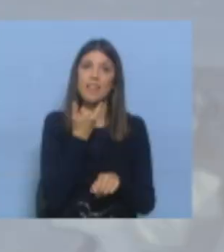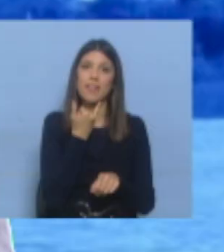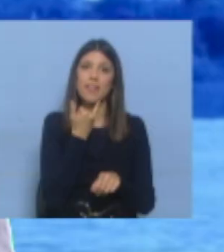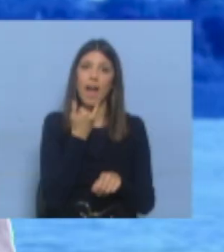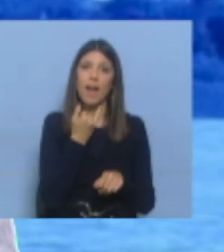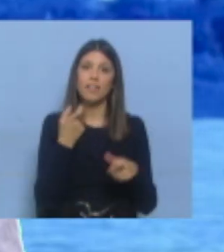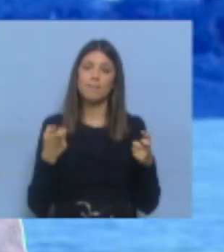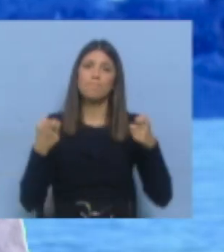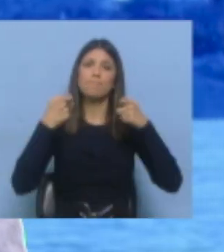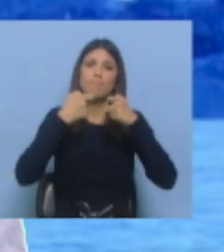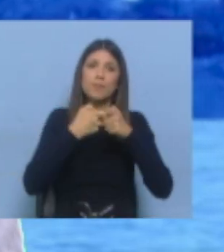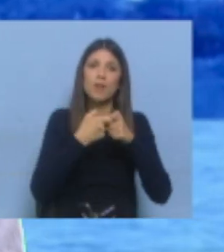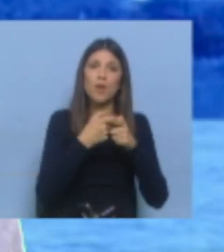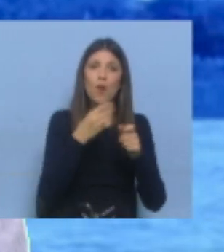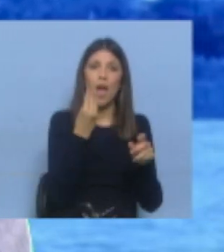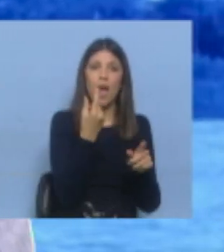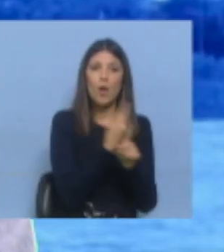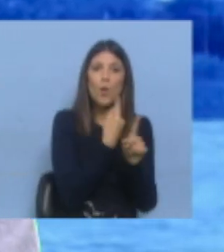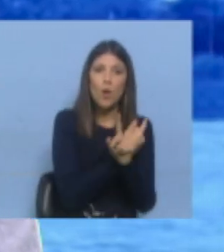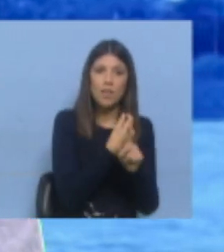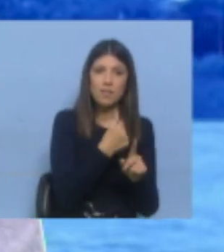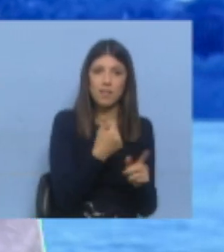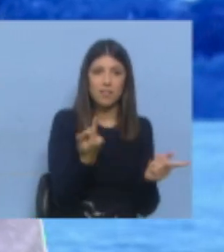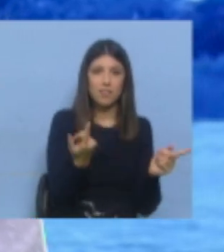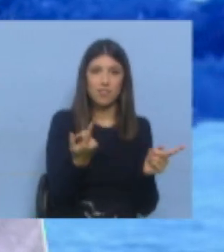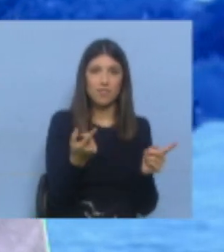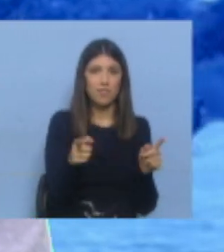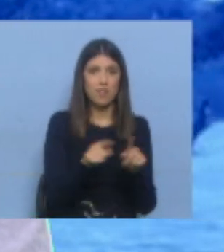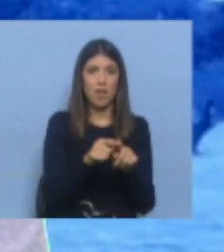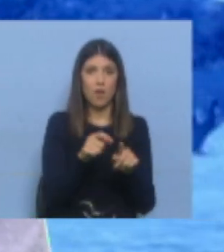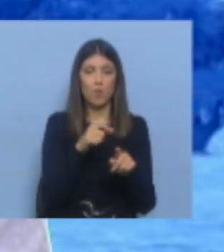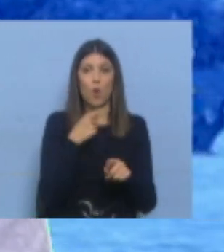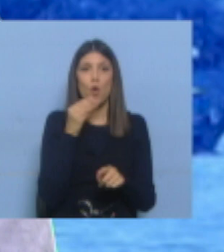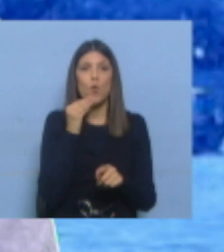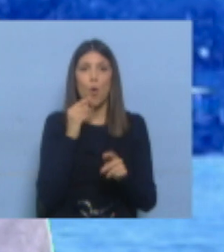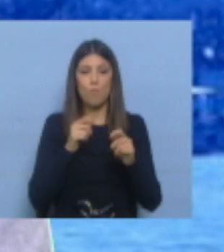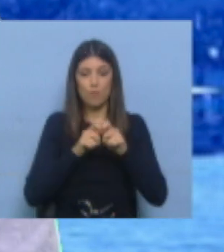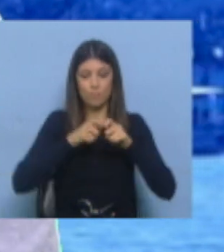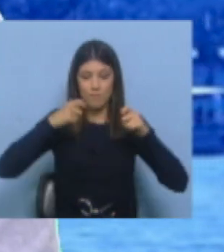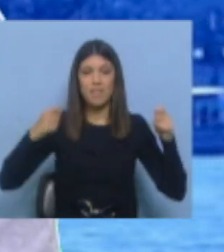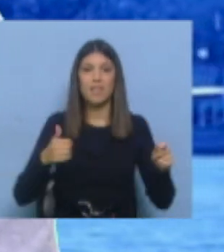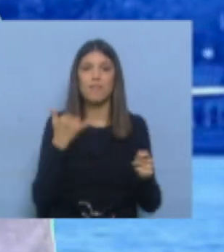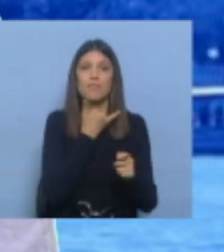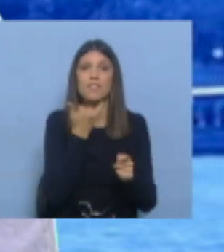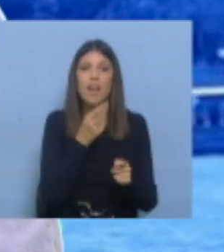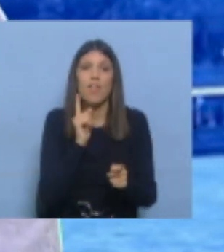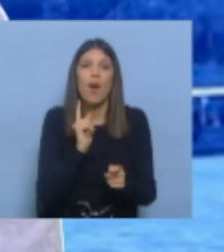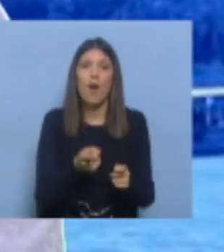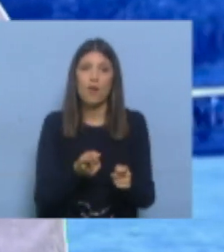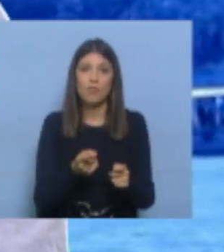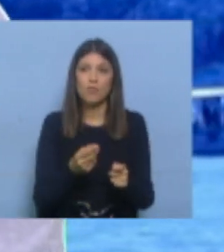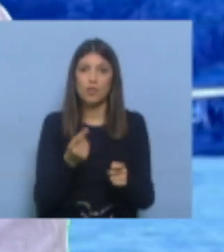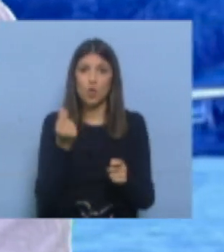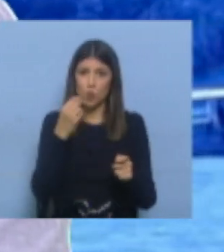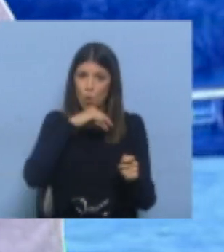a bens efêmeros, não é? Exatamente, como é que nós podemos medir a felicidade, não é? Não é só o valor, não é só o lucro que nos